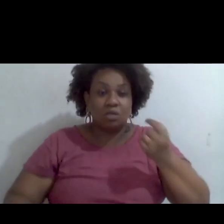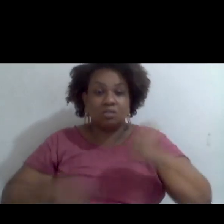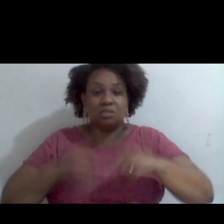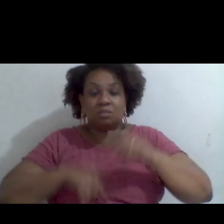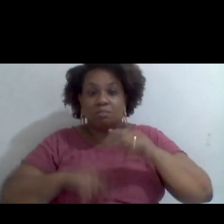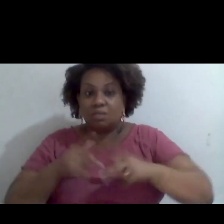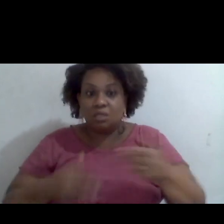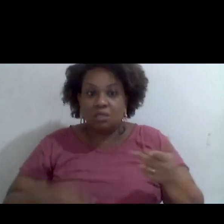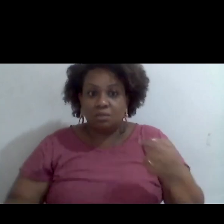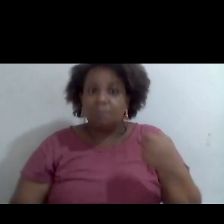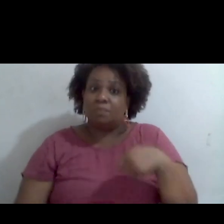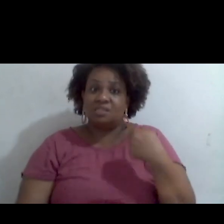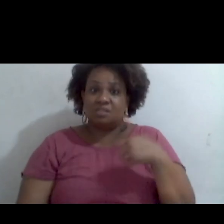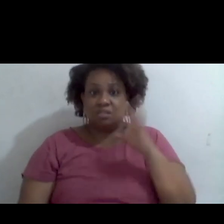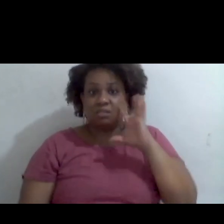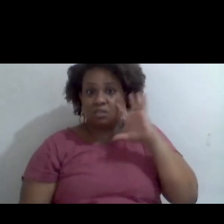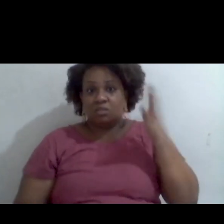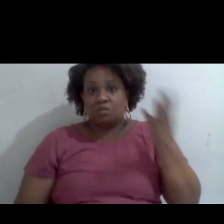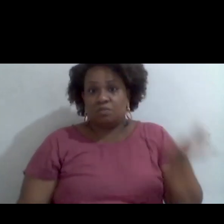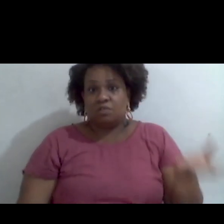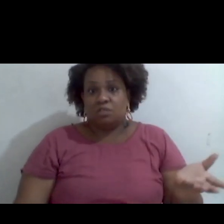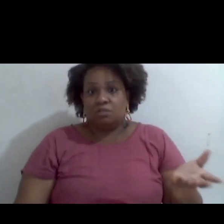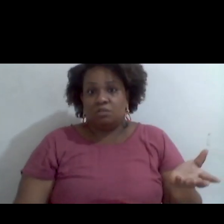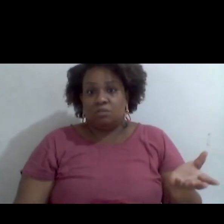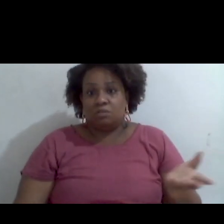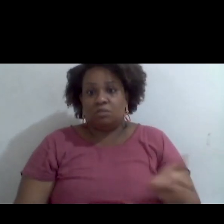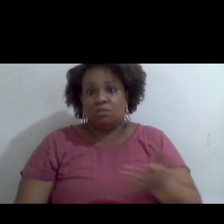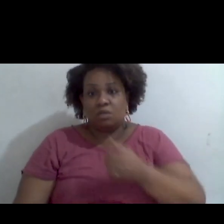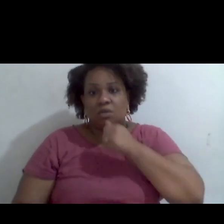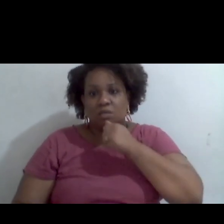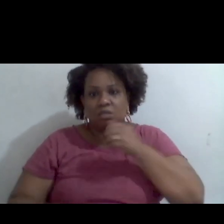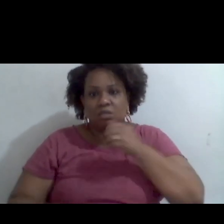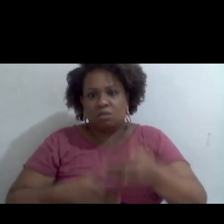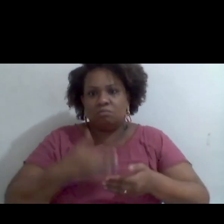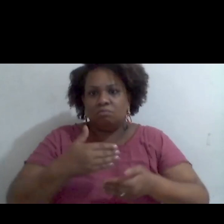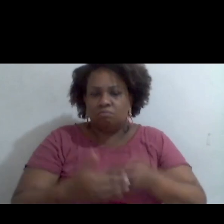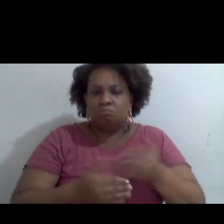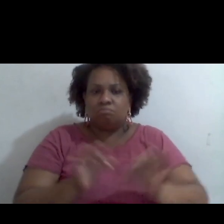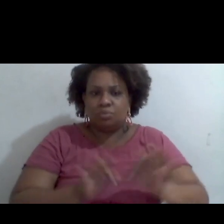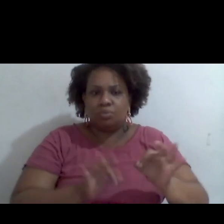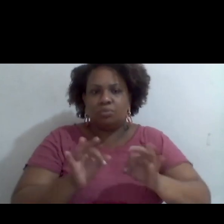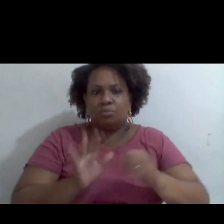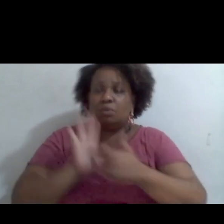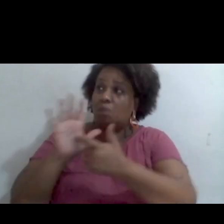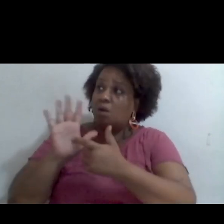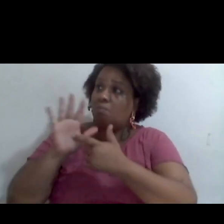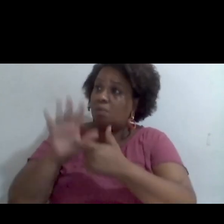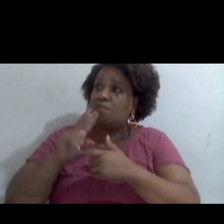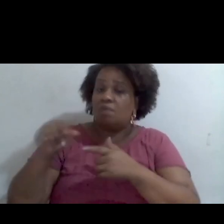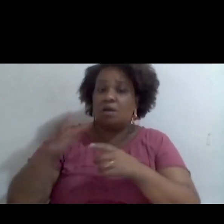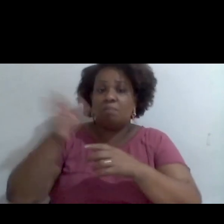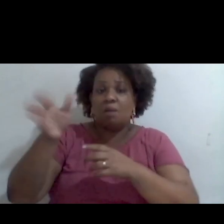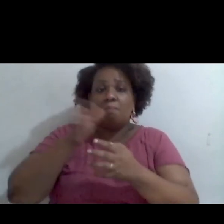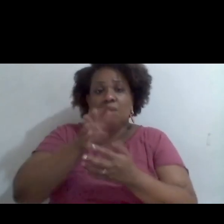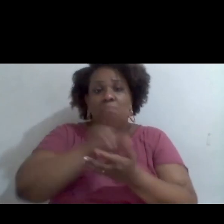que precisa se resolver. Então, está no processo ainda de reformulação. Com tantas ações postas, transversais,